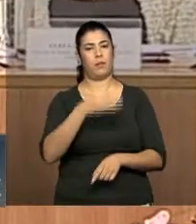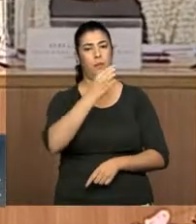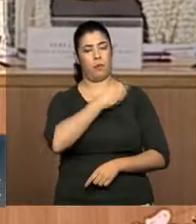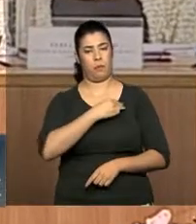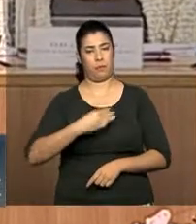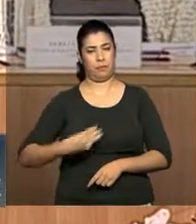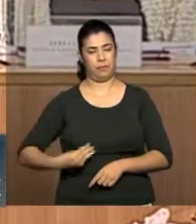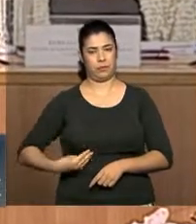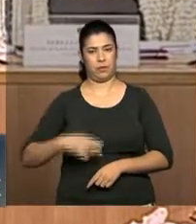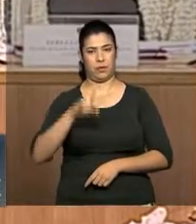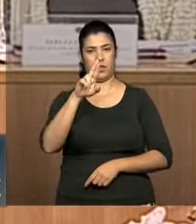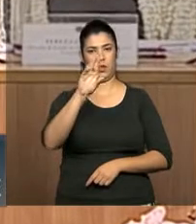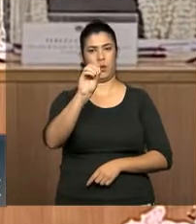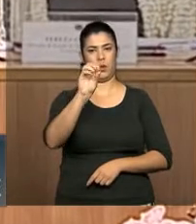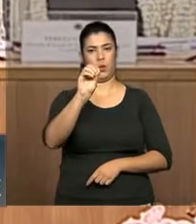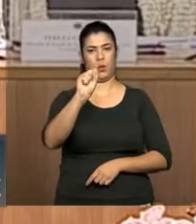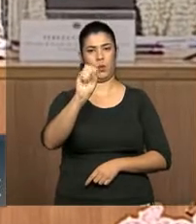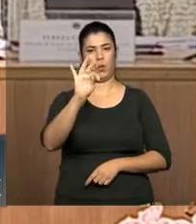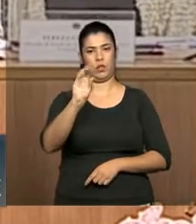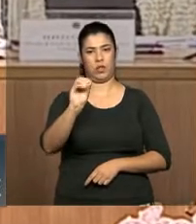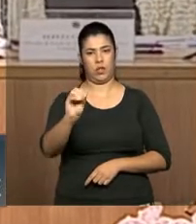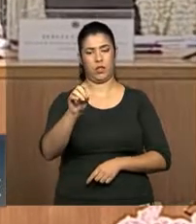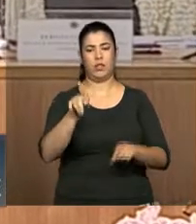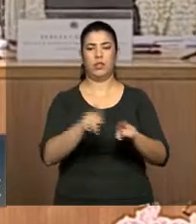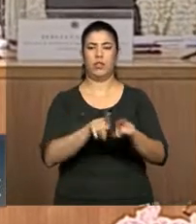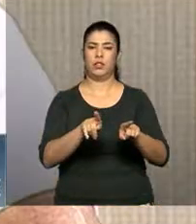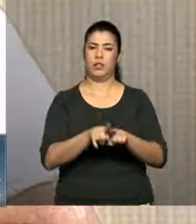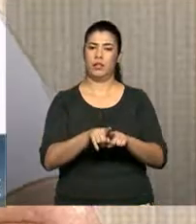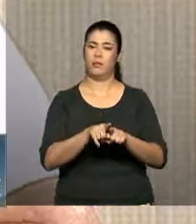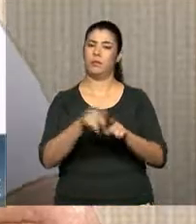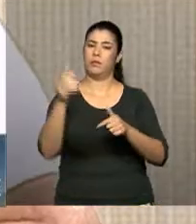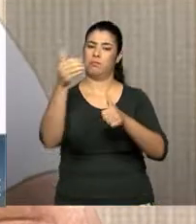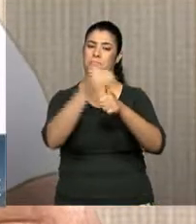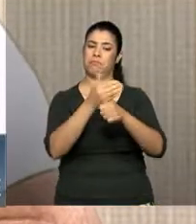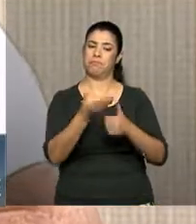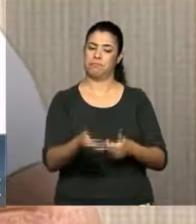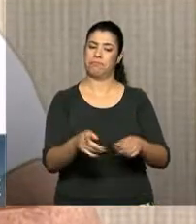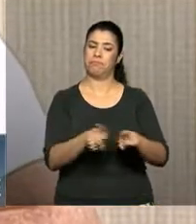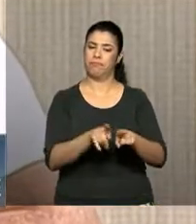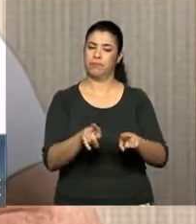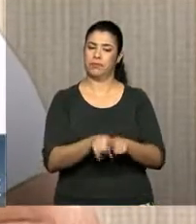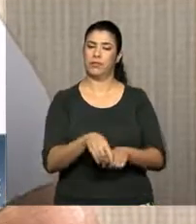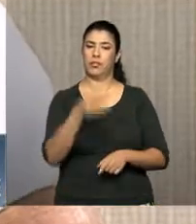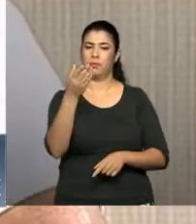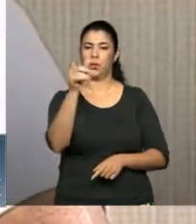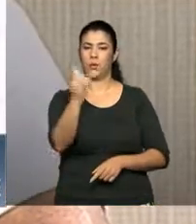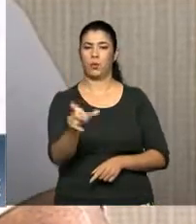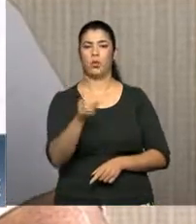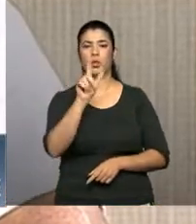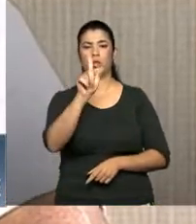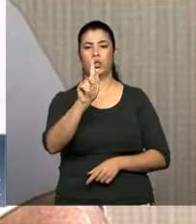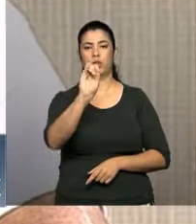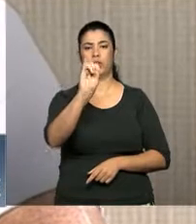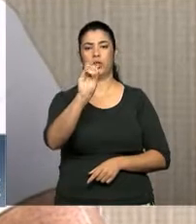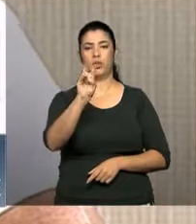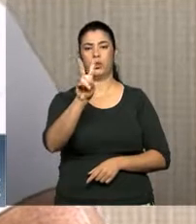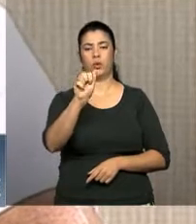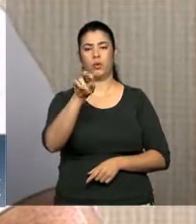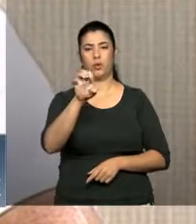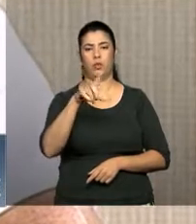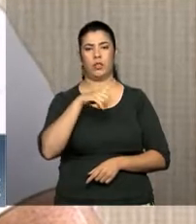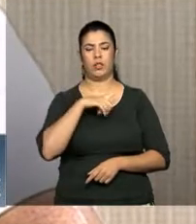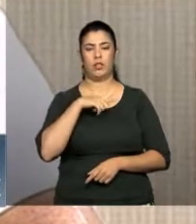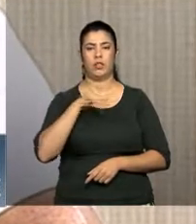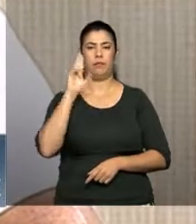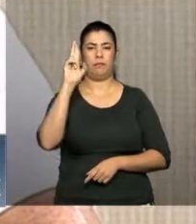esta posse como também ao giovanni que está aqui representando a ministra nilma da secretaria de